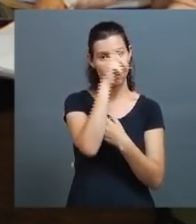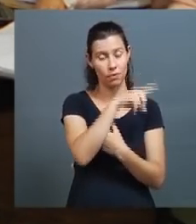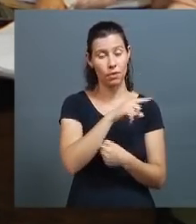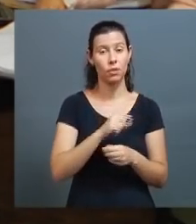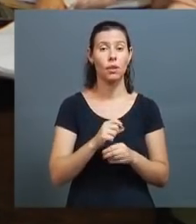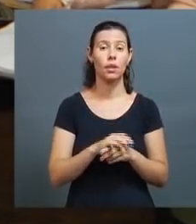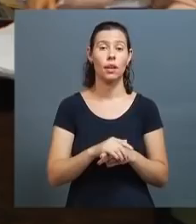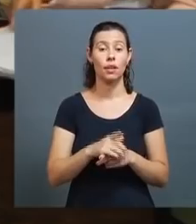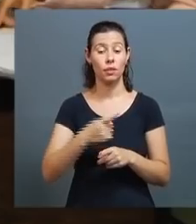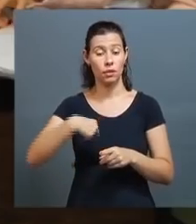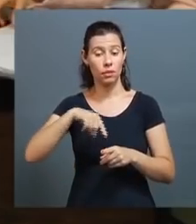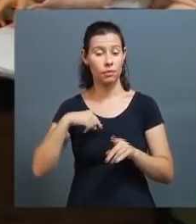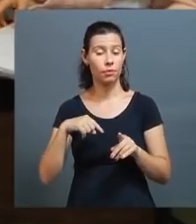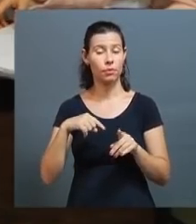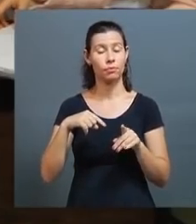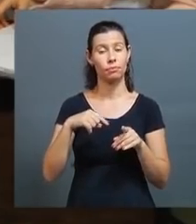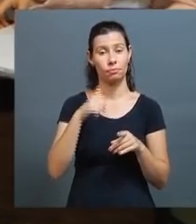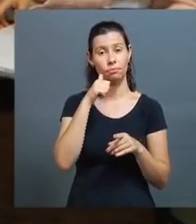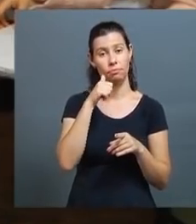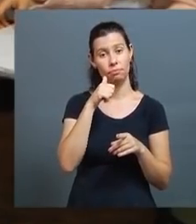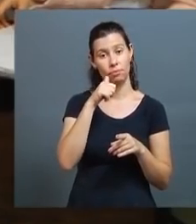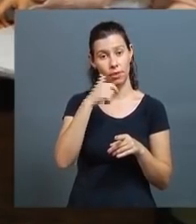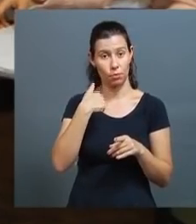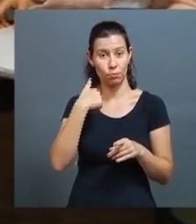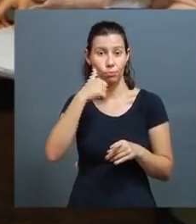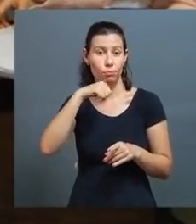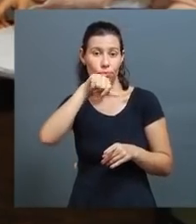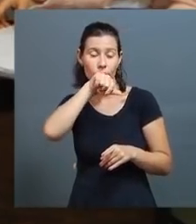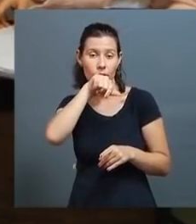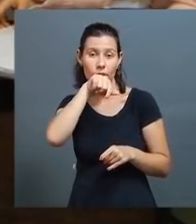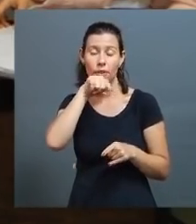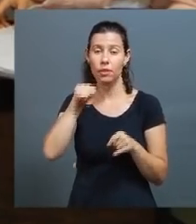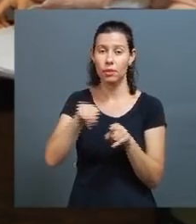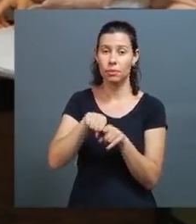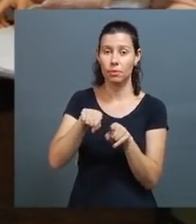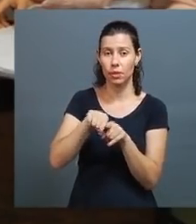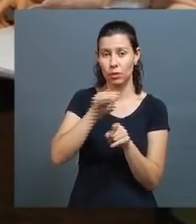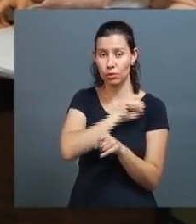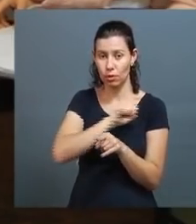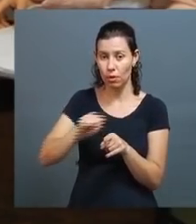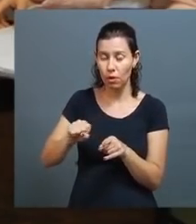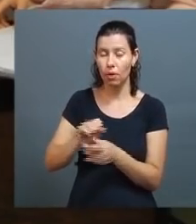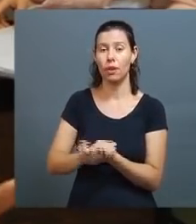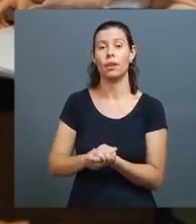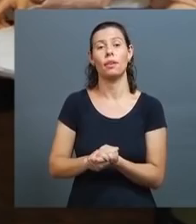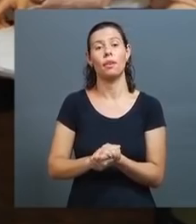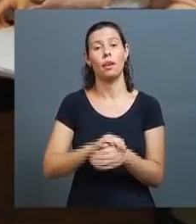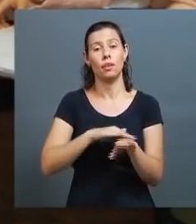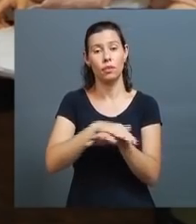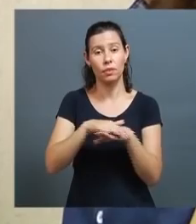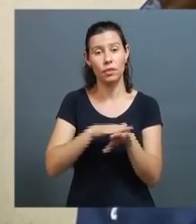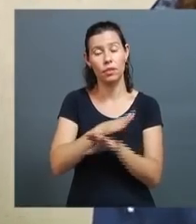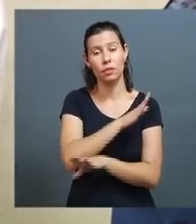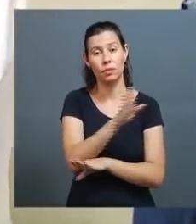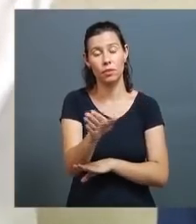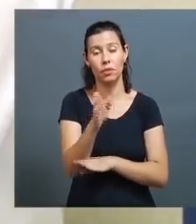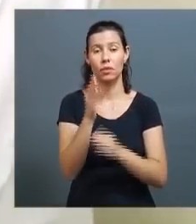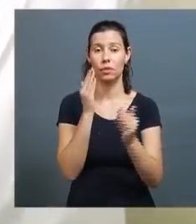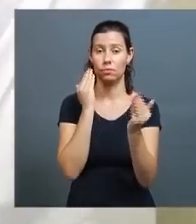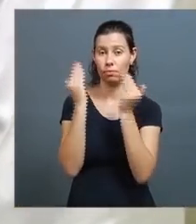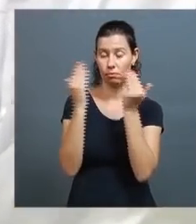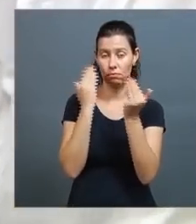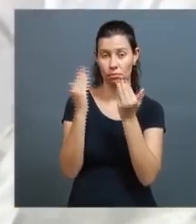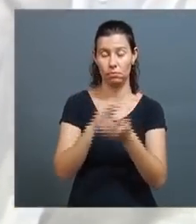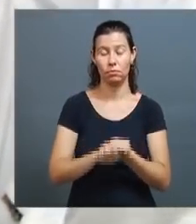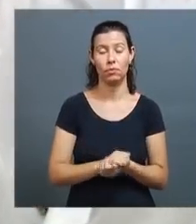gente começou a perceber. E na escola perceberam mais. Aí vieram conversar comigo, tivemos psicóloga. O grupo é formado